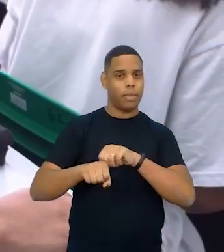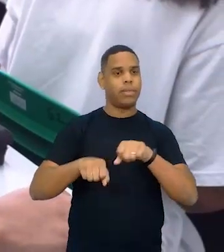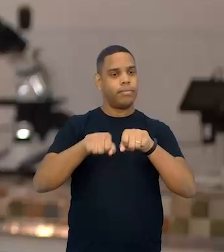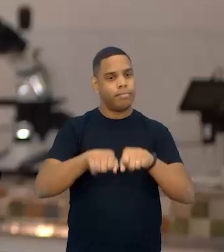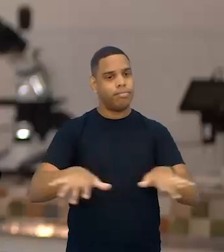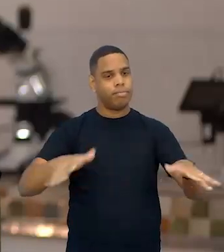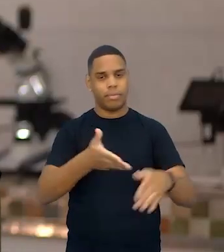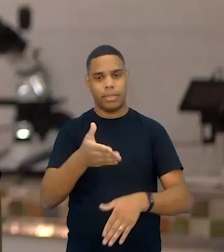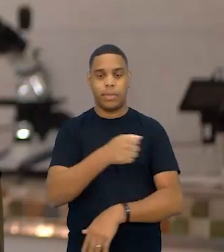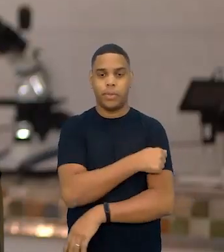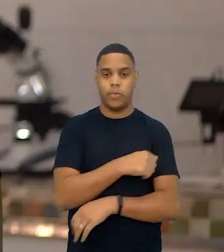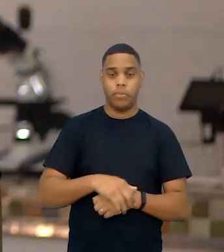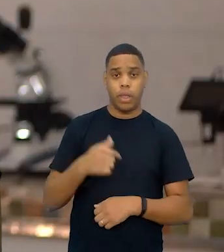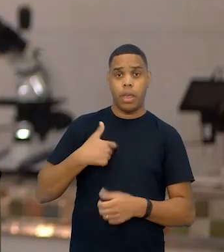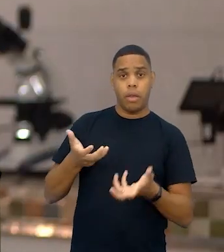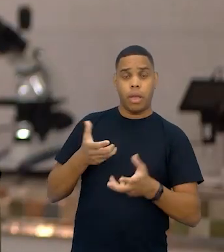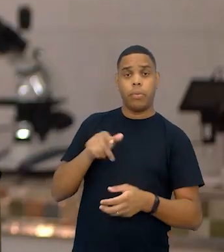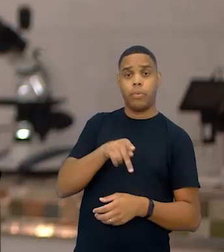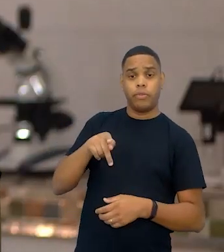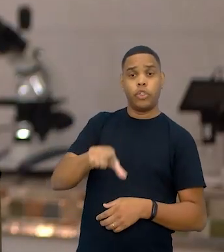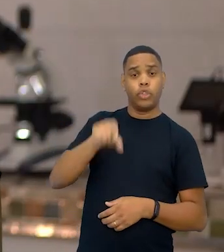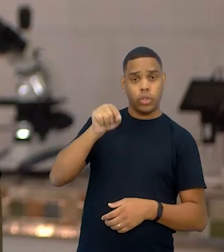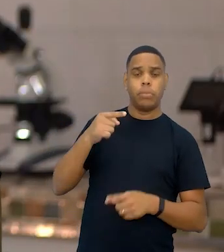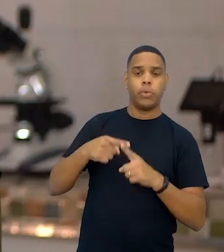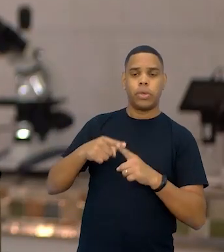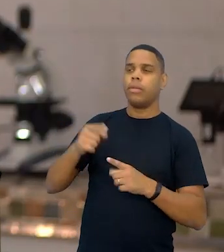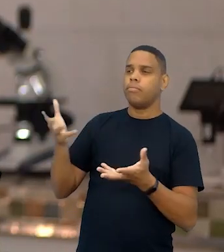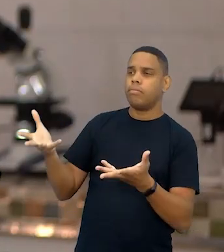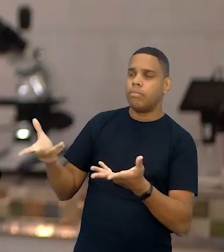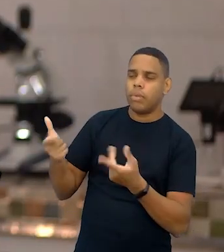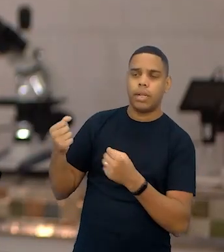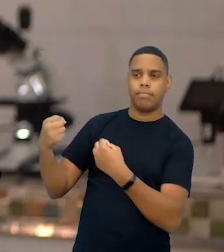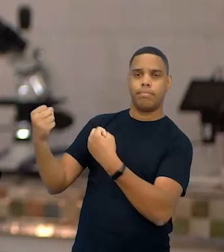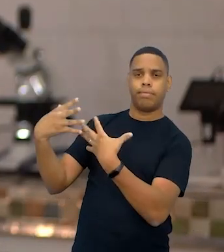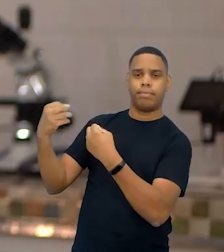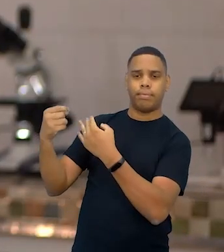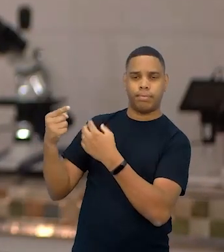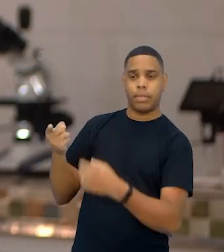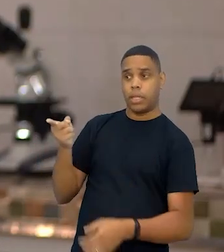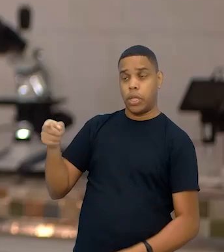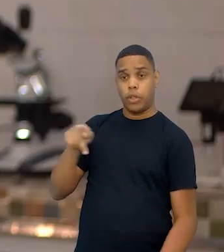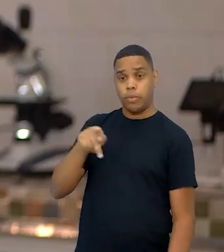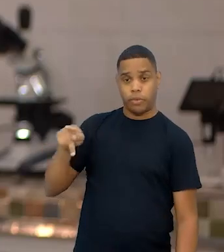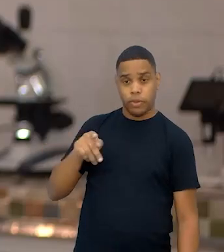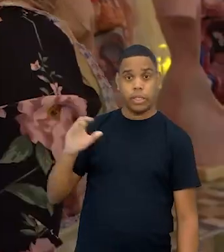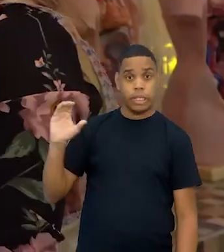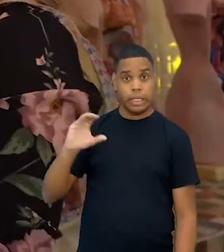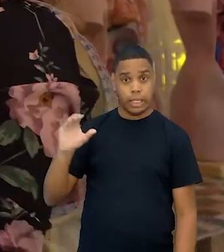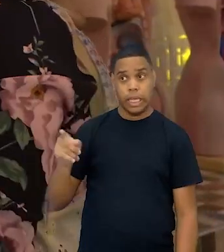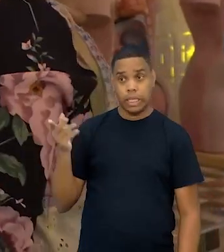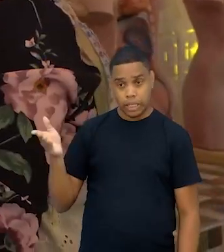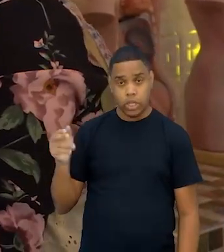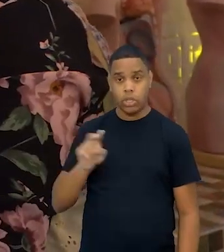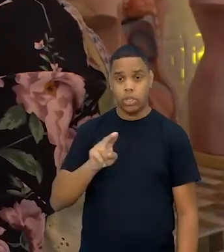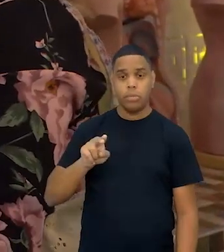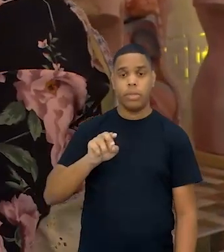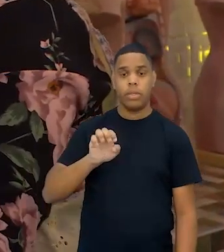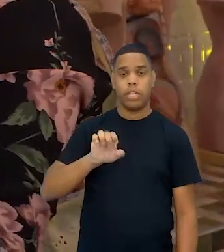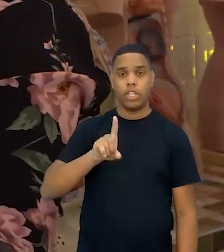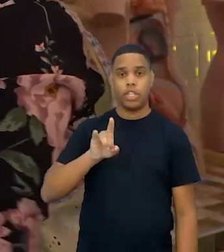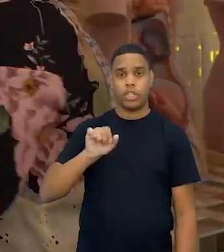formação. Eu decidi ser professora porque eu tive uma inspiração muito maravilhosa, que é a minha professora de ciências, o nome dela é